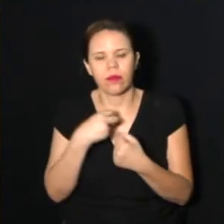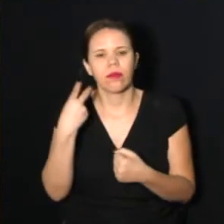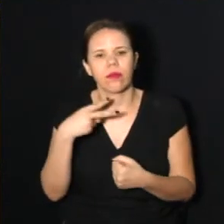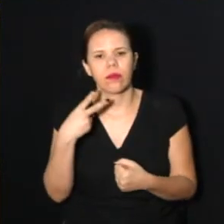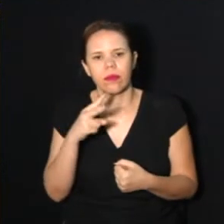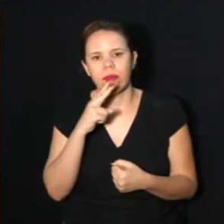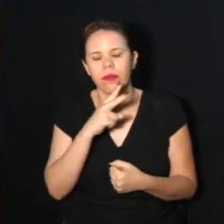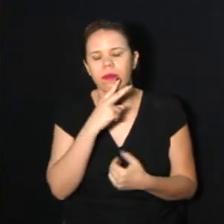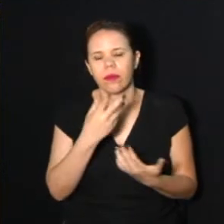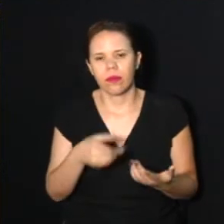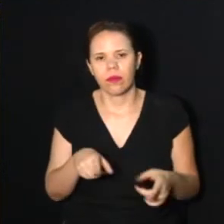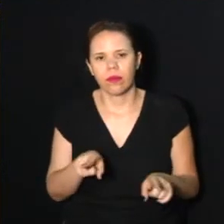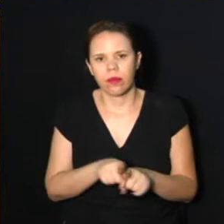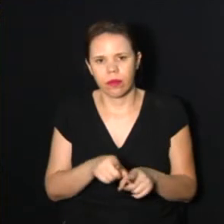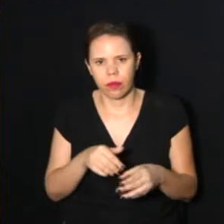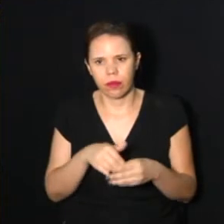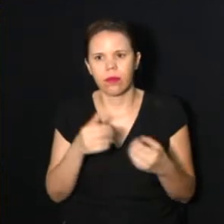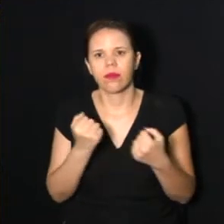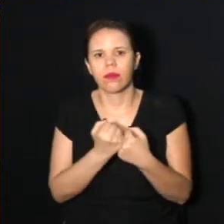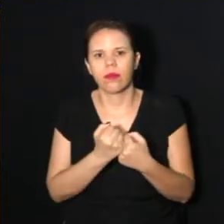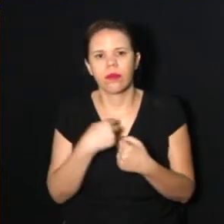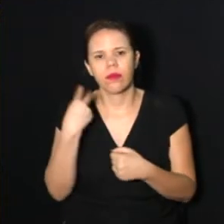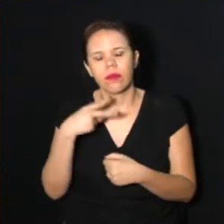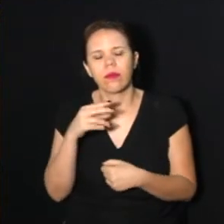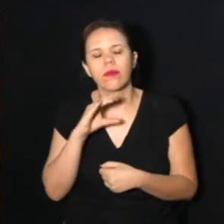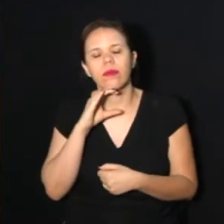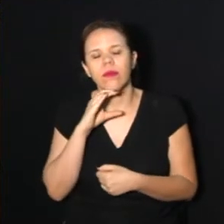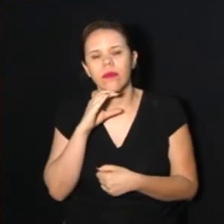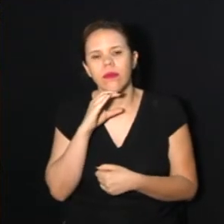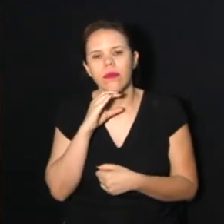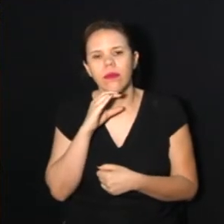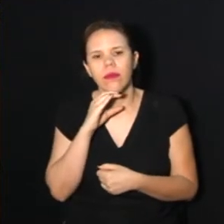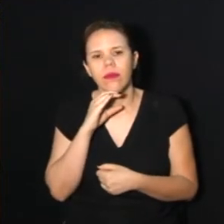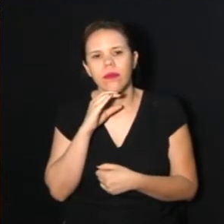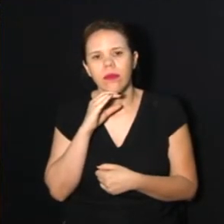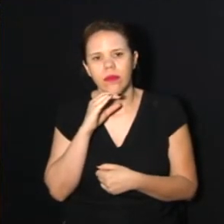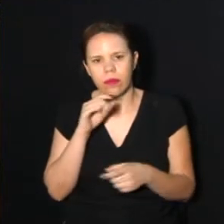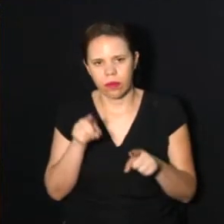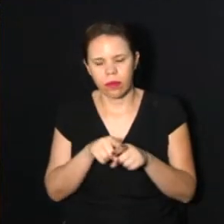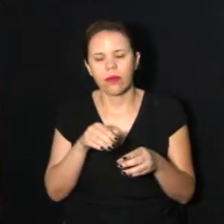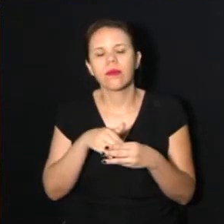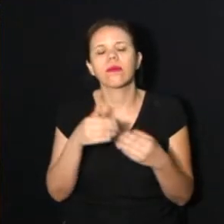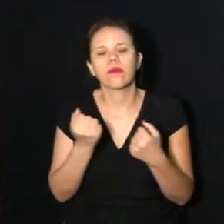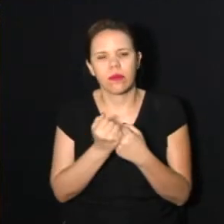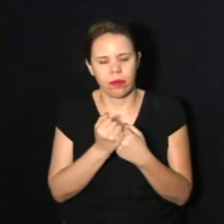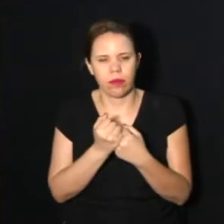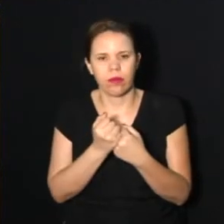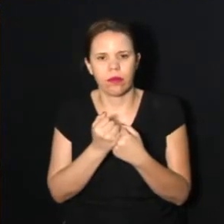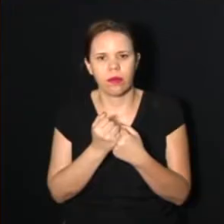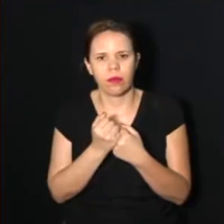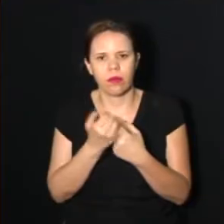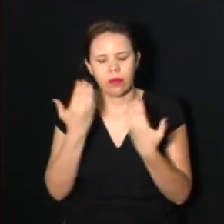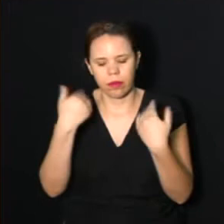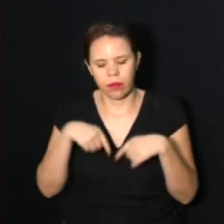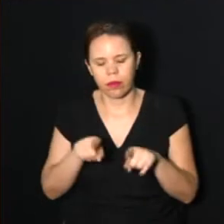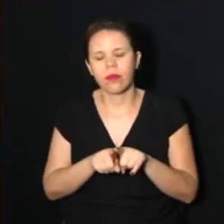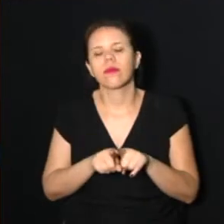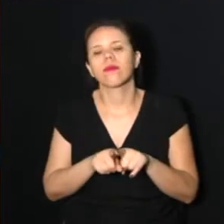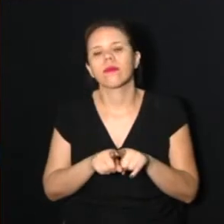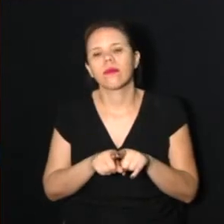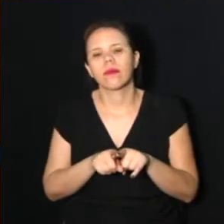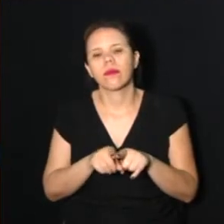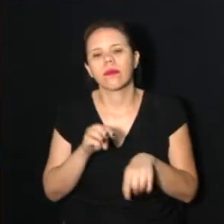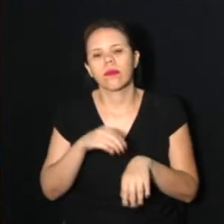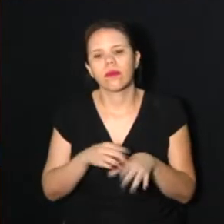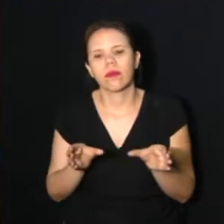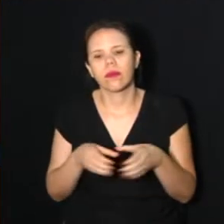Vereador Vinícius Grade. Acompanho, senhor presidente. Vereador Carlão do PT. Eu acompanho o relator. Na qualidade de membro da comissão,